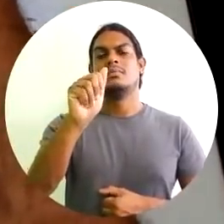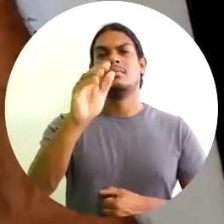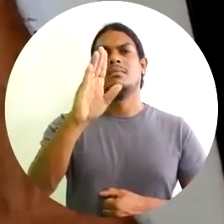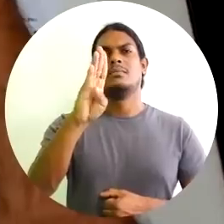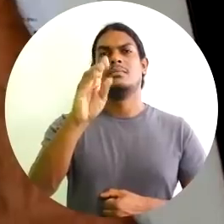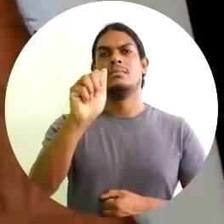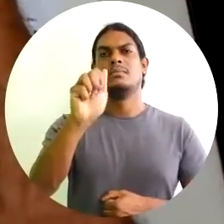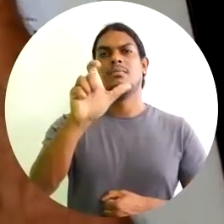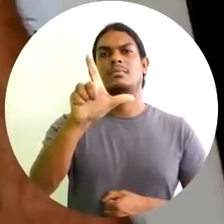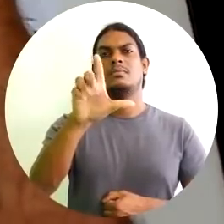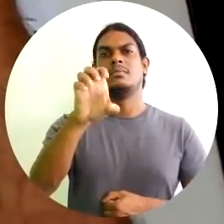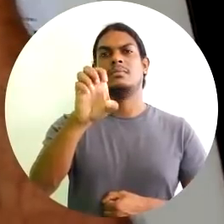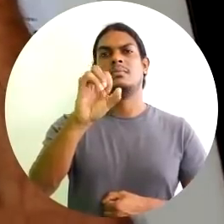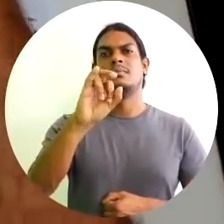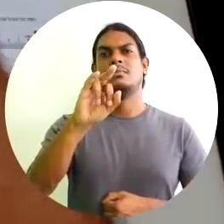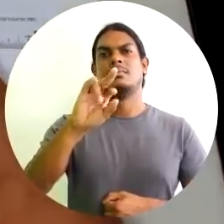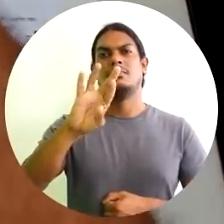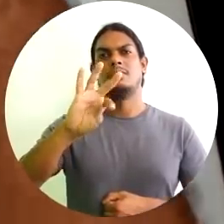Fechando aqui.